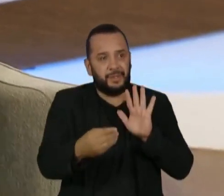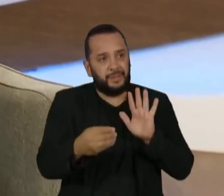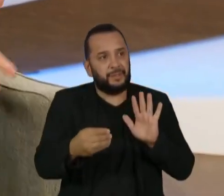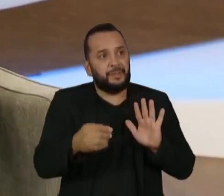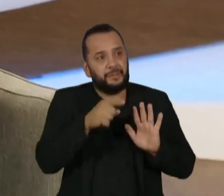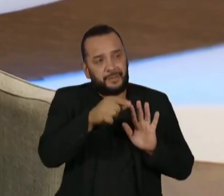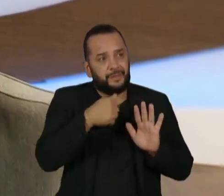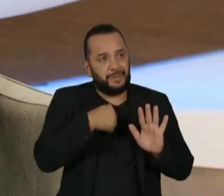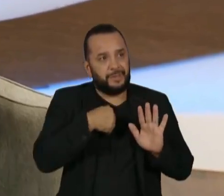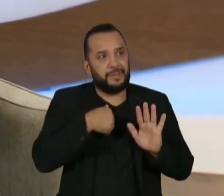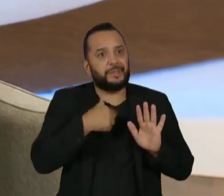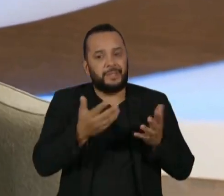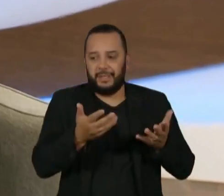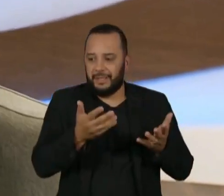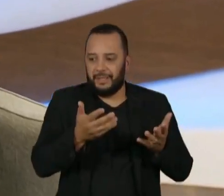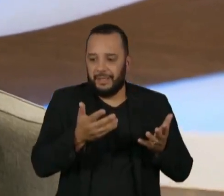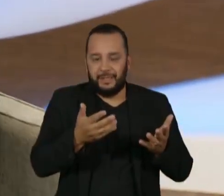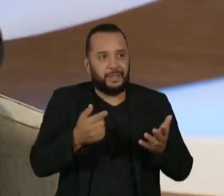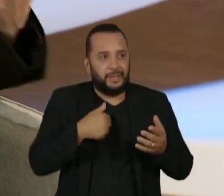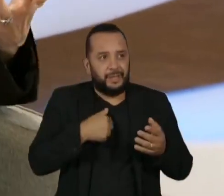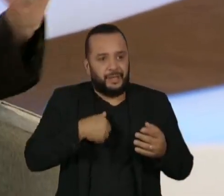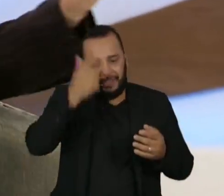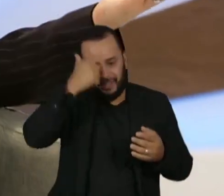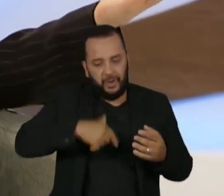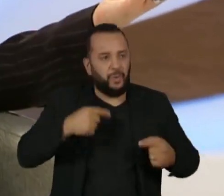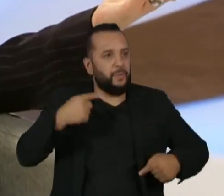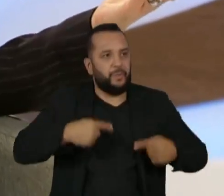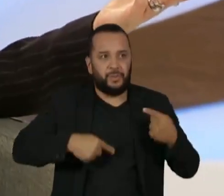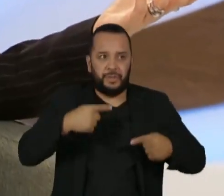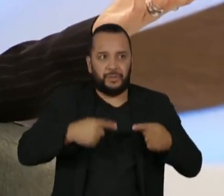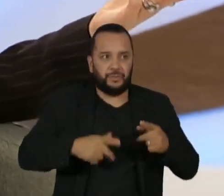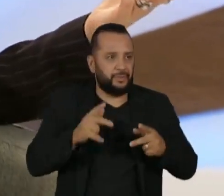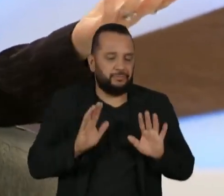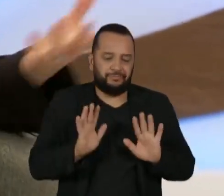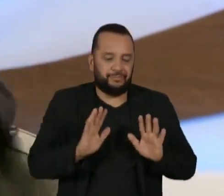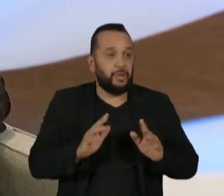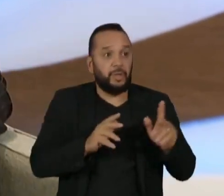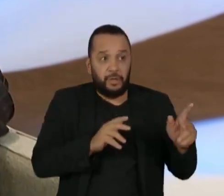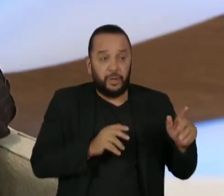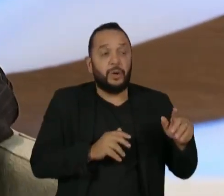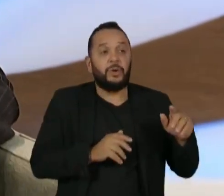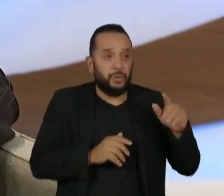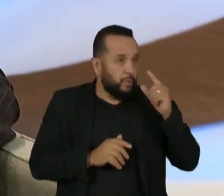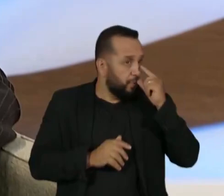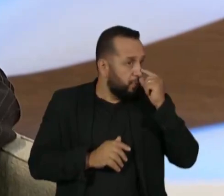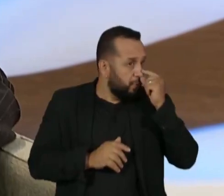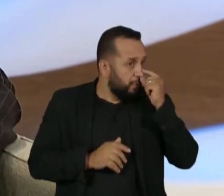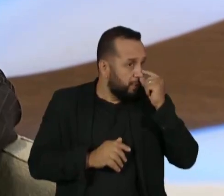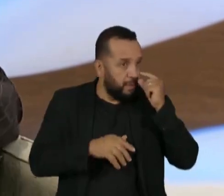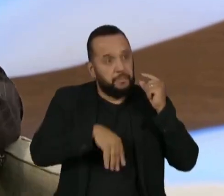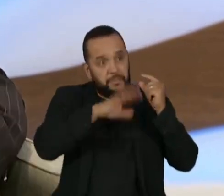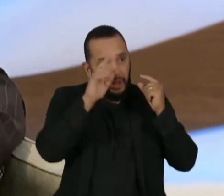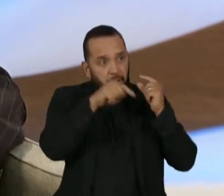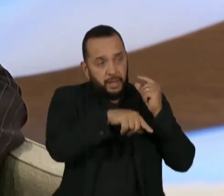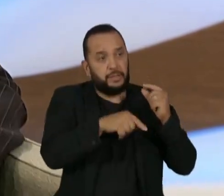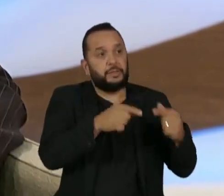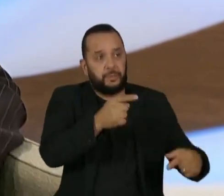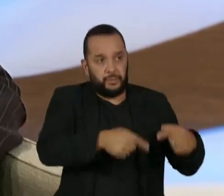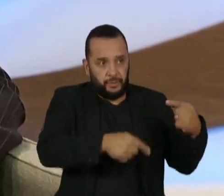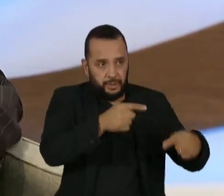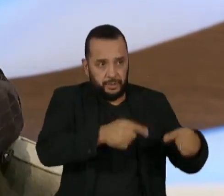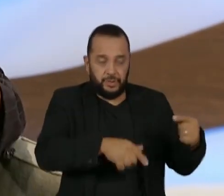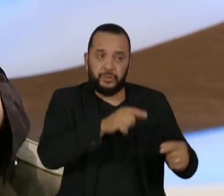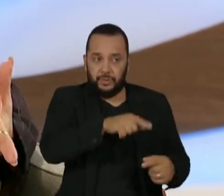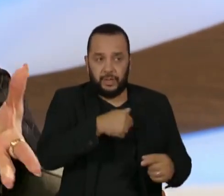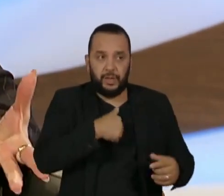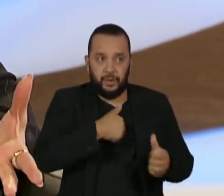tornar alguma coisa que você não se preparou eu não sou um ser político como Luciano É né então é claro que eu estaria do lado dele acompanhando ele nesse